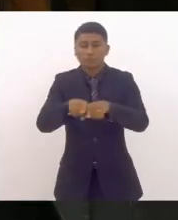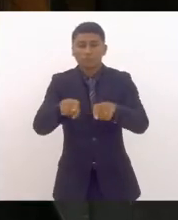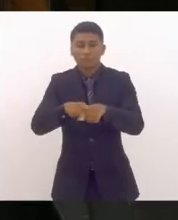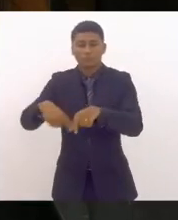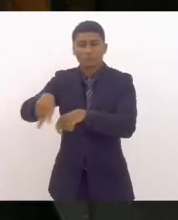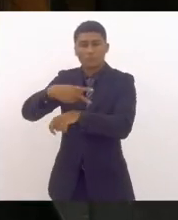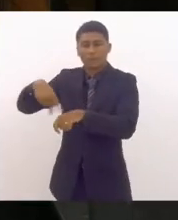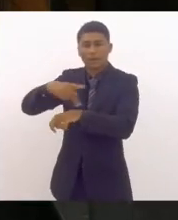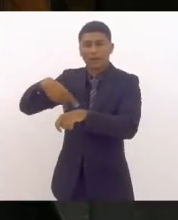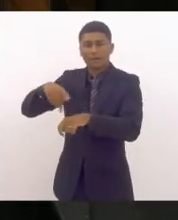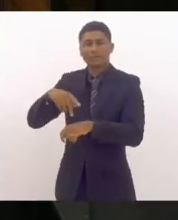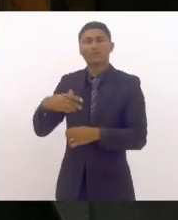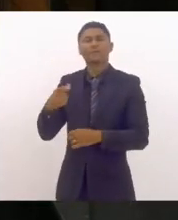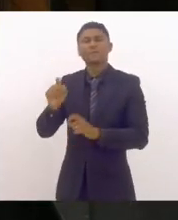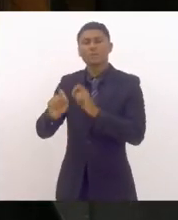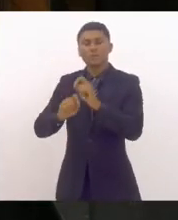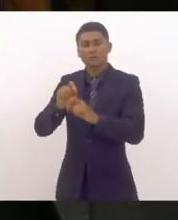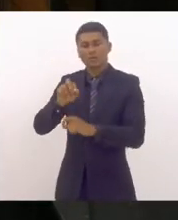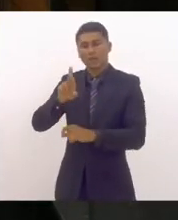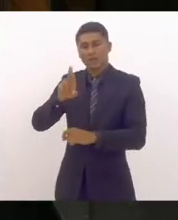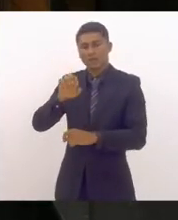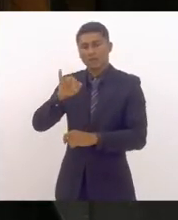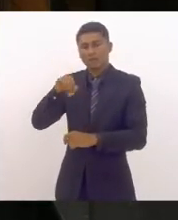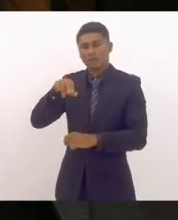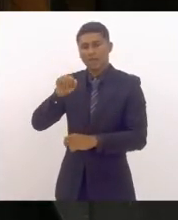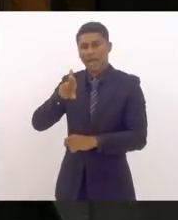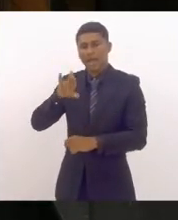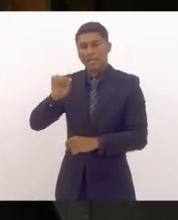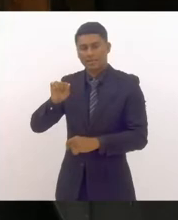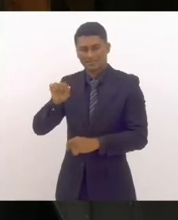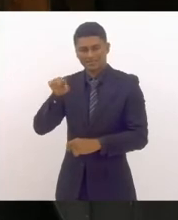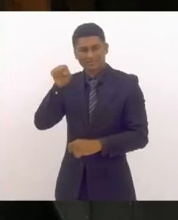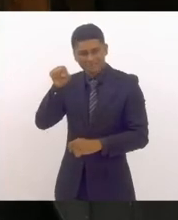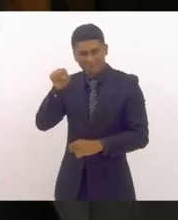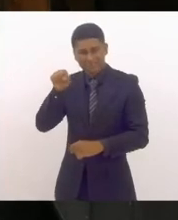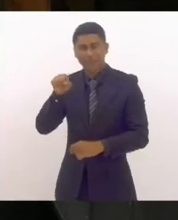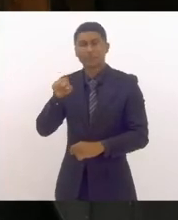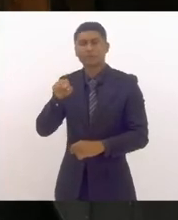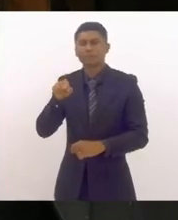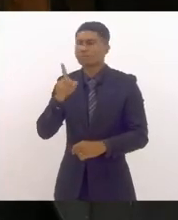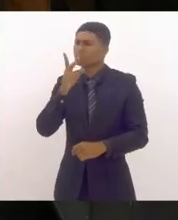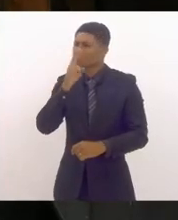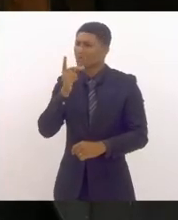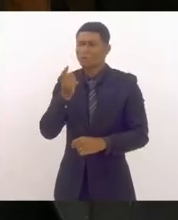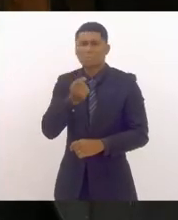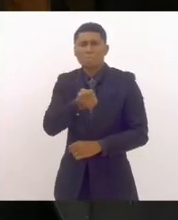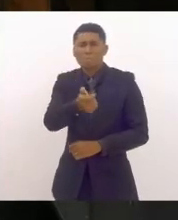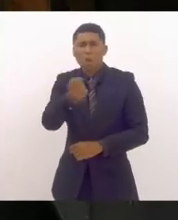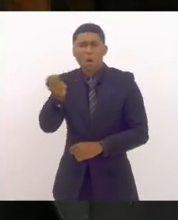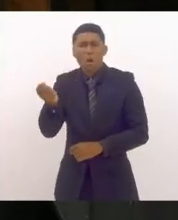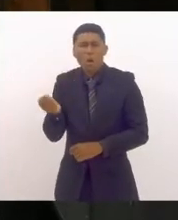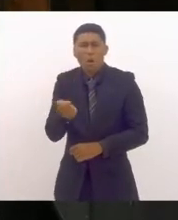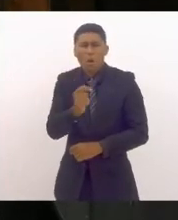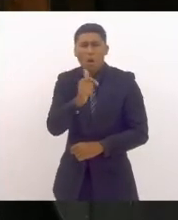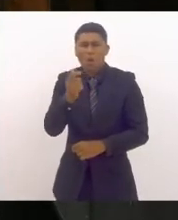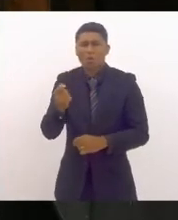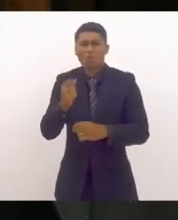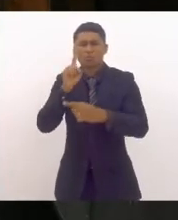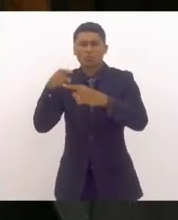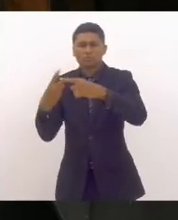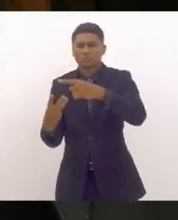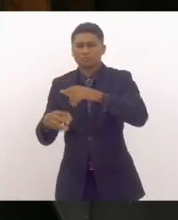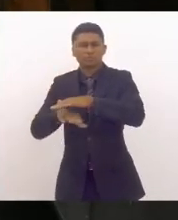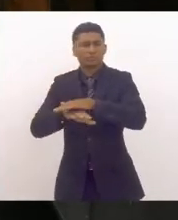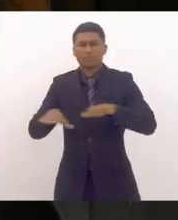refino de Caxias na enfermaria Duque de Caxias em Campos Elíseos pequena muito menos do que poderia o texto talvez se tanto